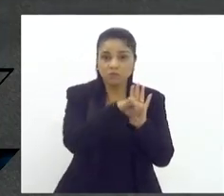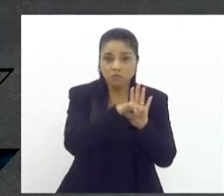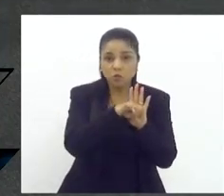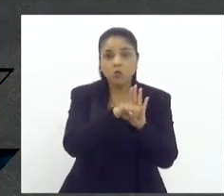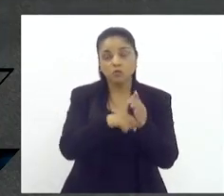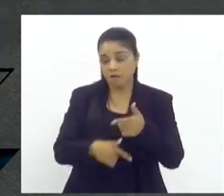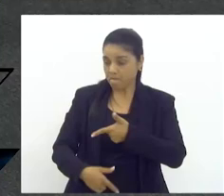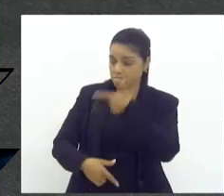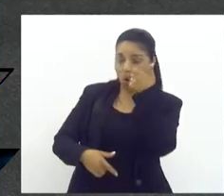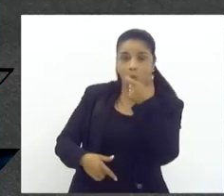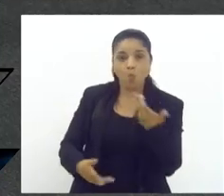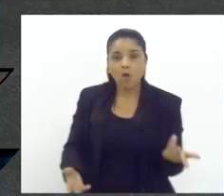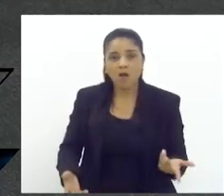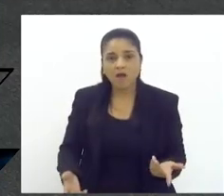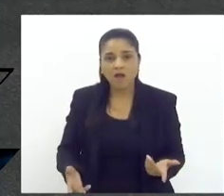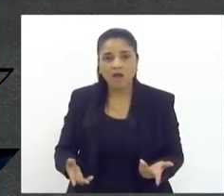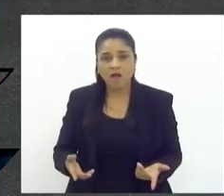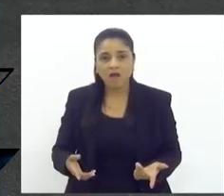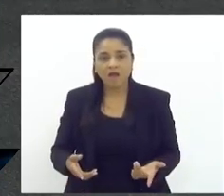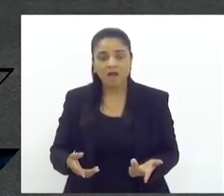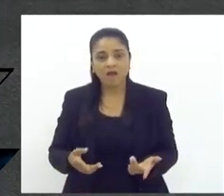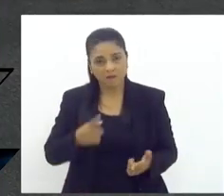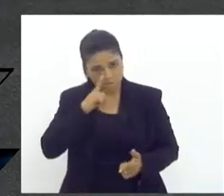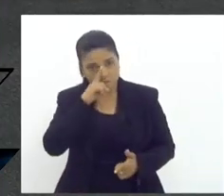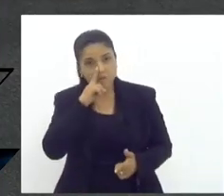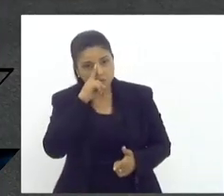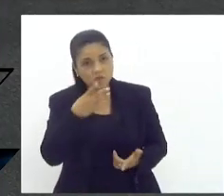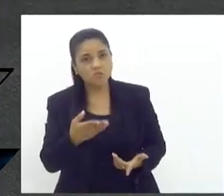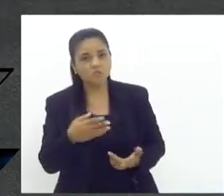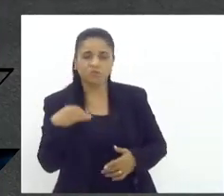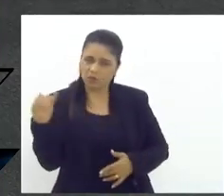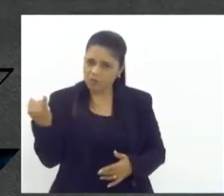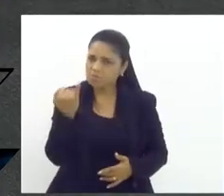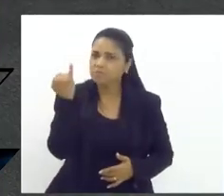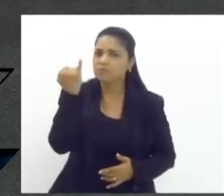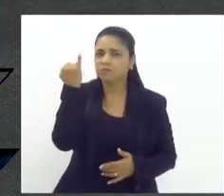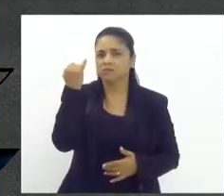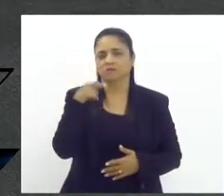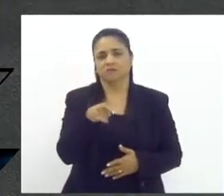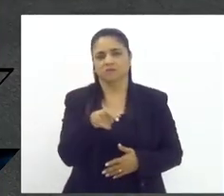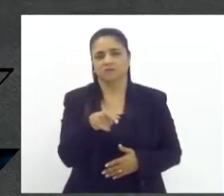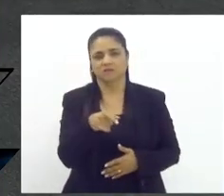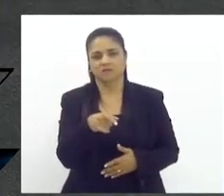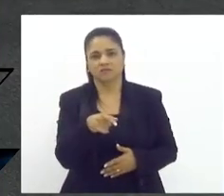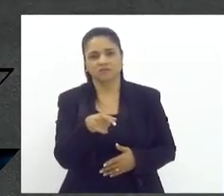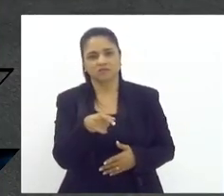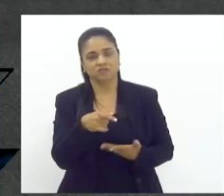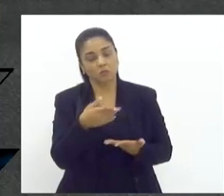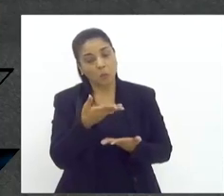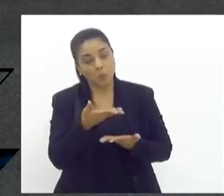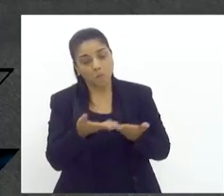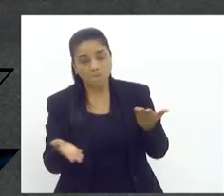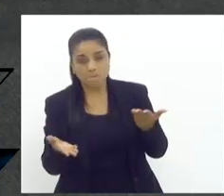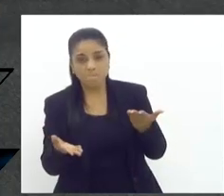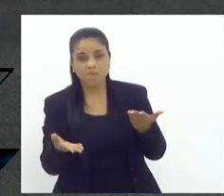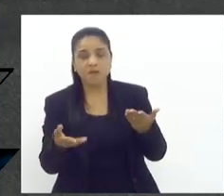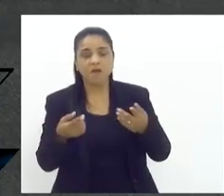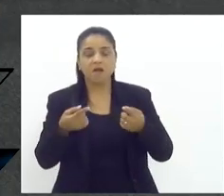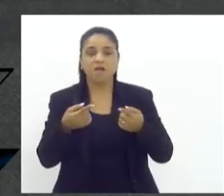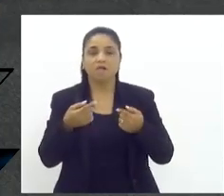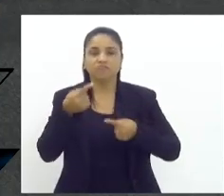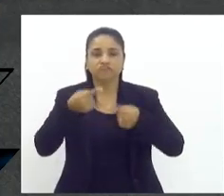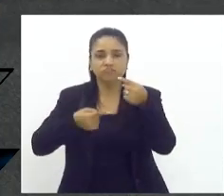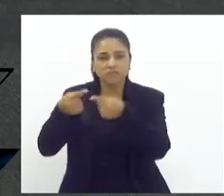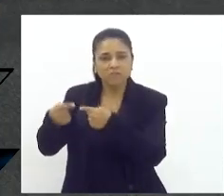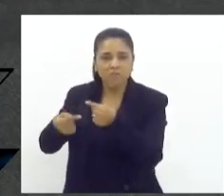correndo risco né então é importante que a gente não perca de vista esses debates